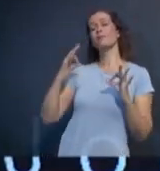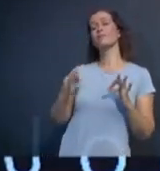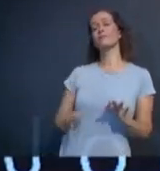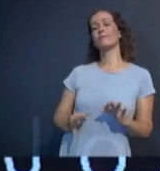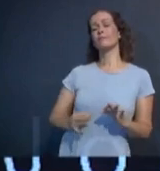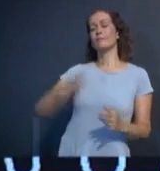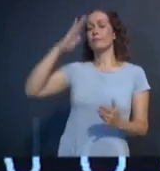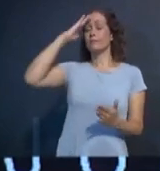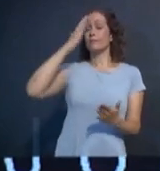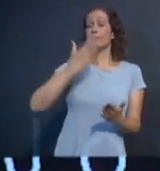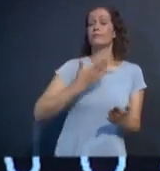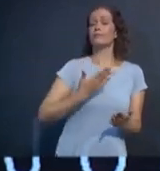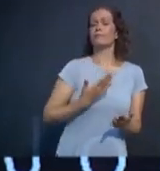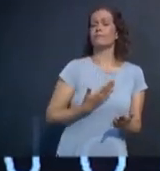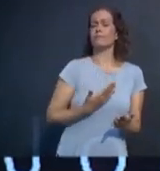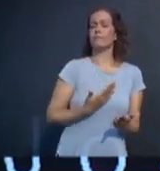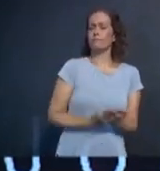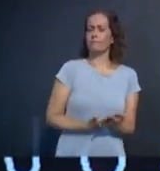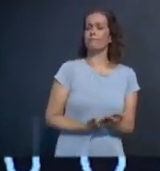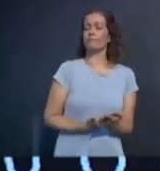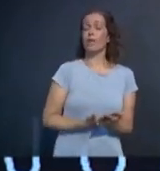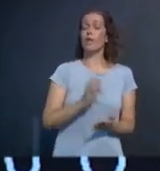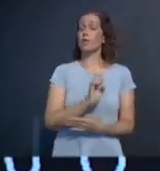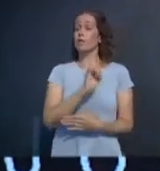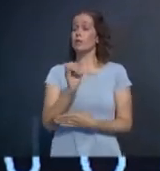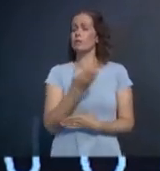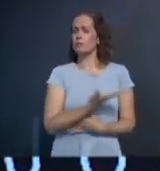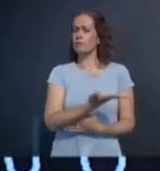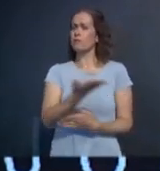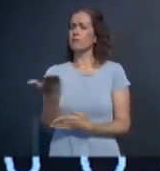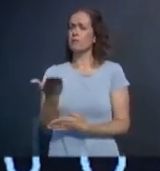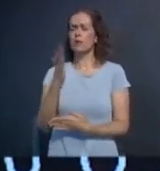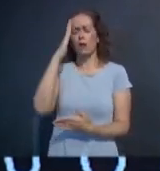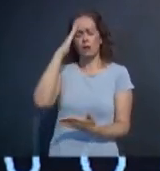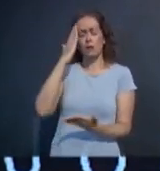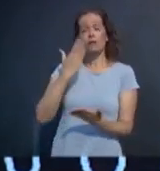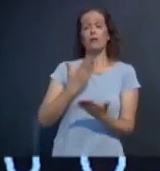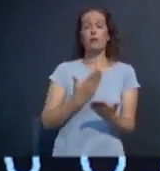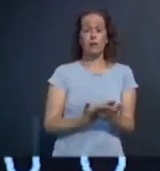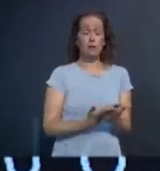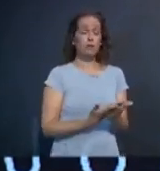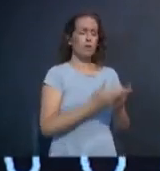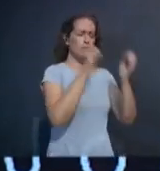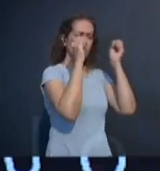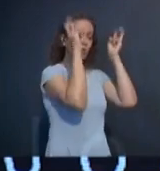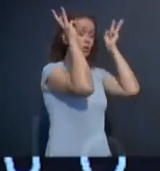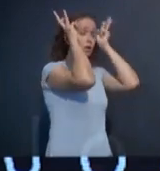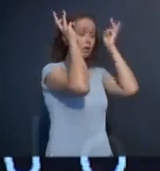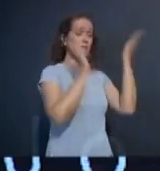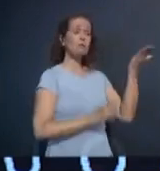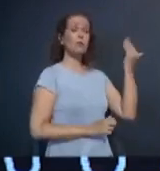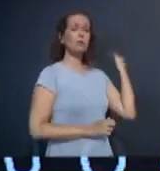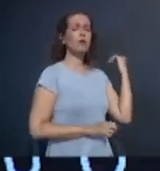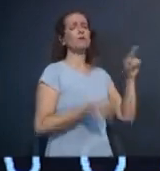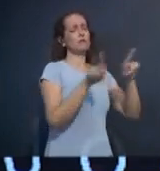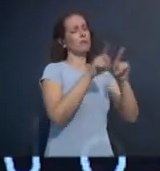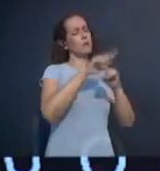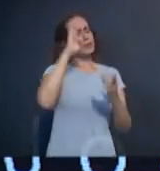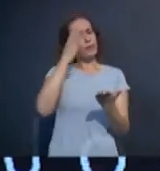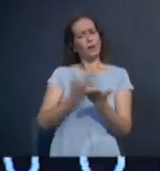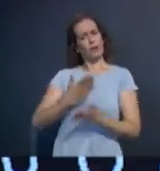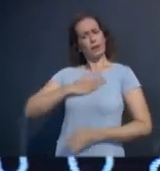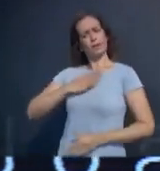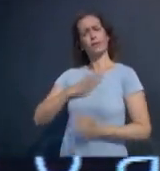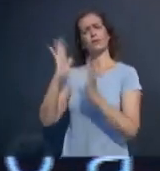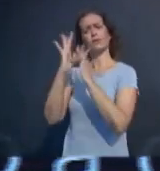crer, confiar. Porque se de fato cresces em Moisés, também crereis em mim,